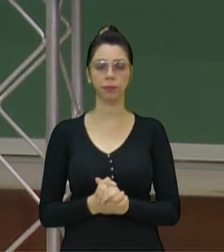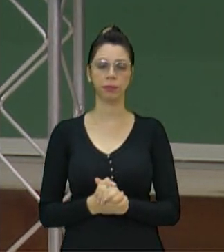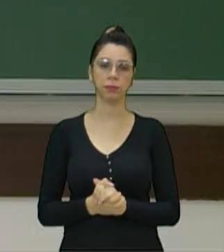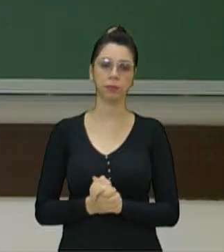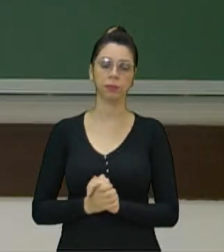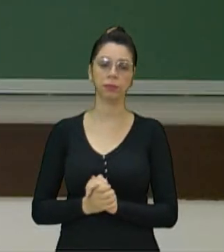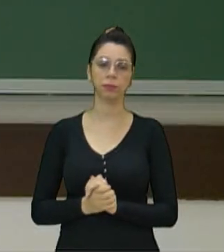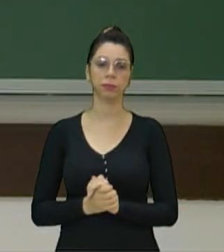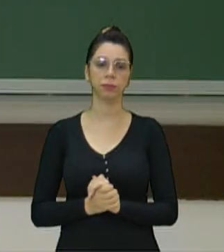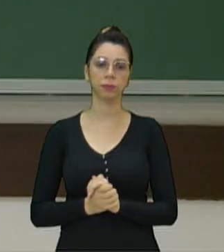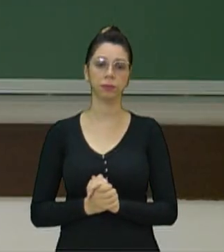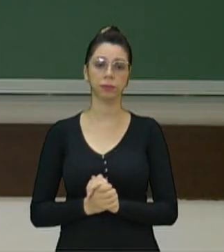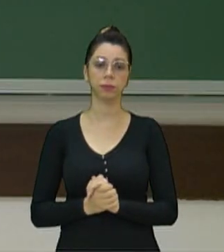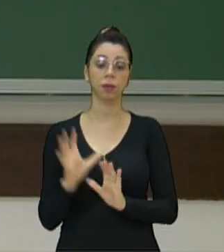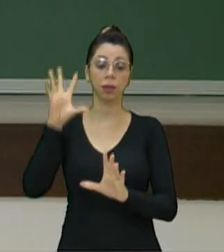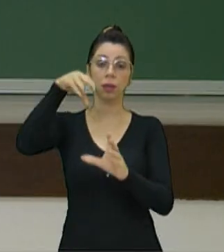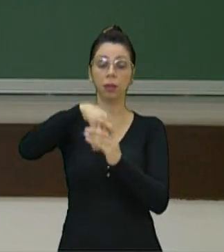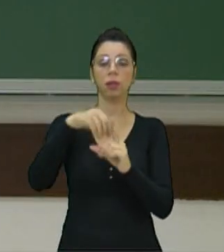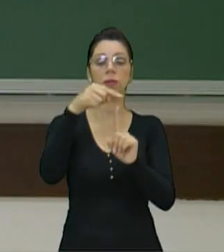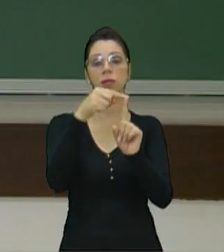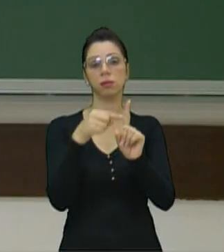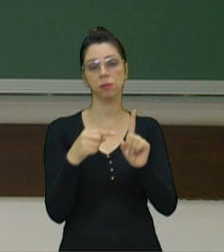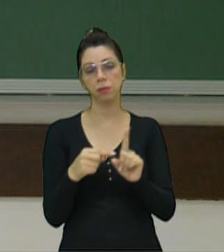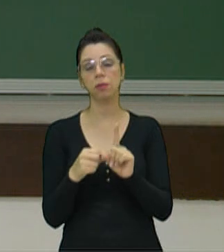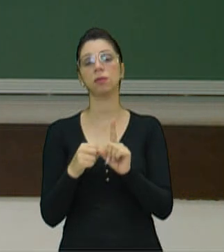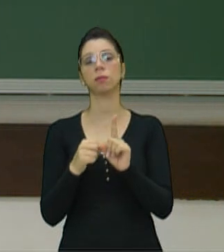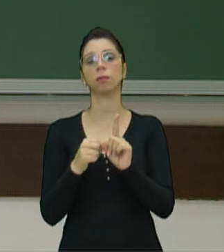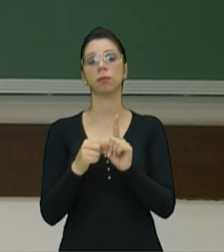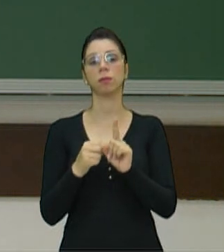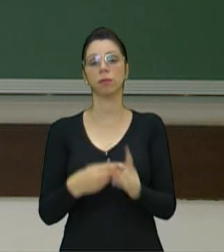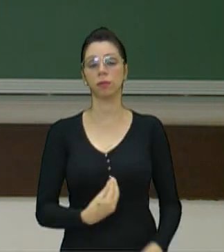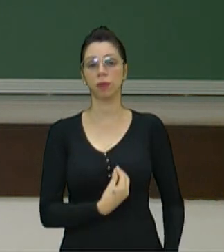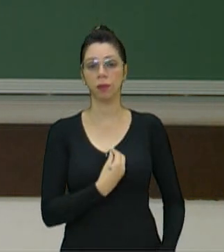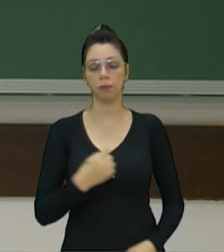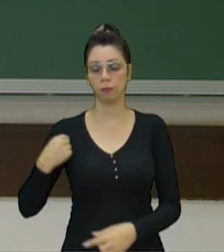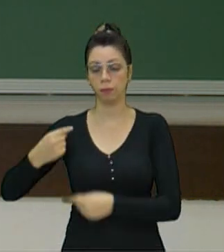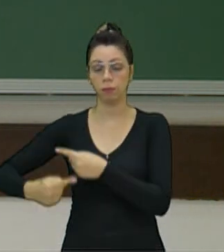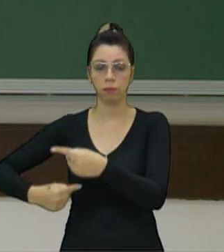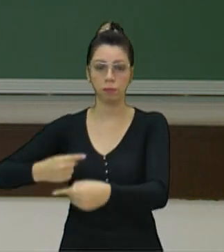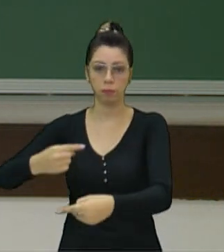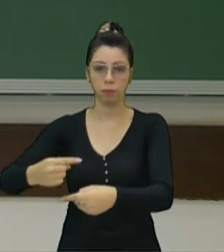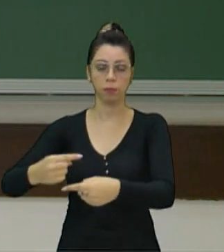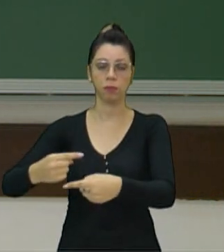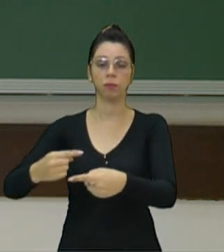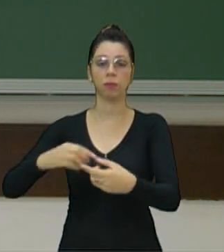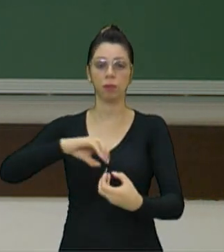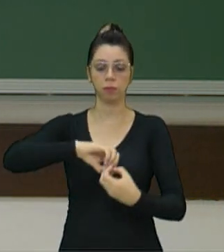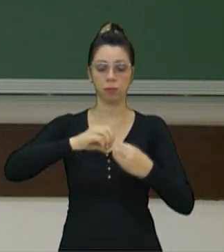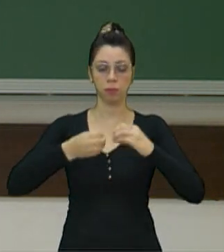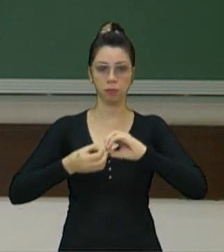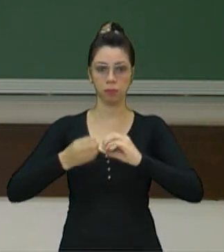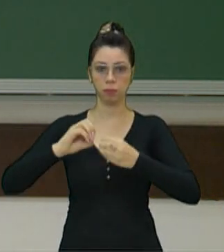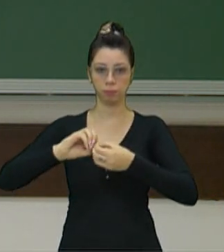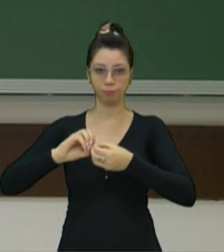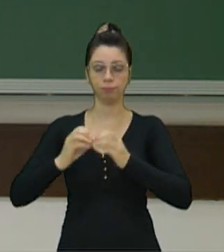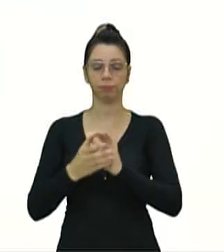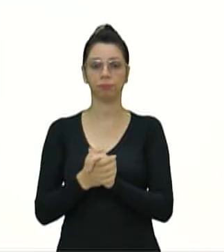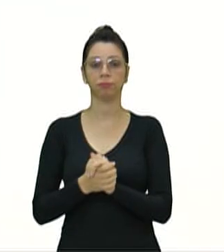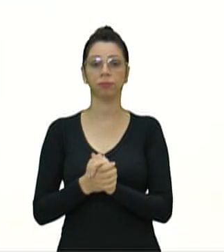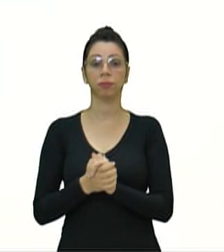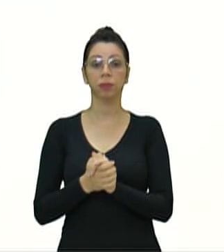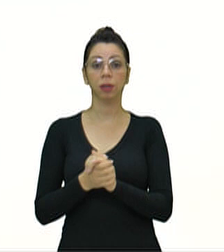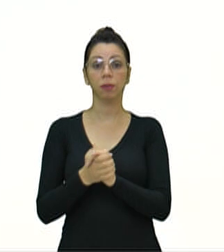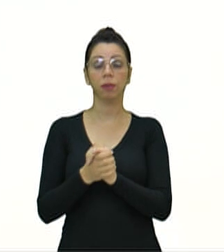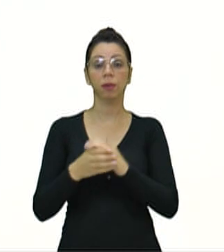Dentro desses tipos de reprodução, do tipo de reprodução assexuada, vamos dar um destaque inicialmente à divisão binária, que também